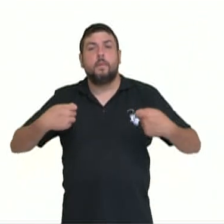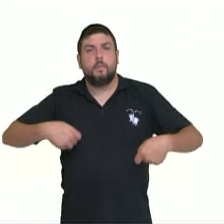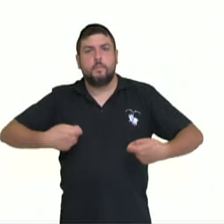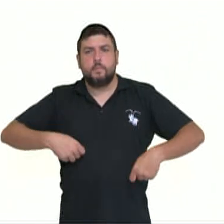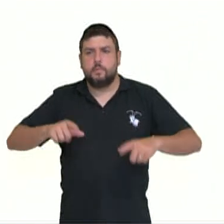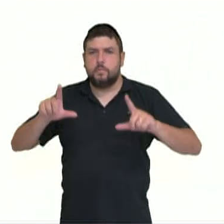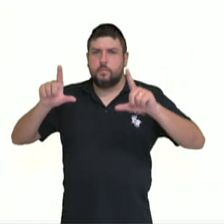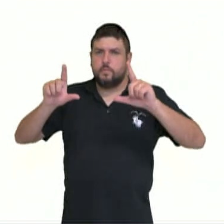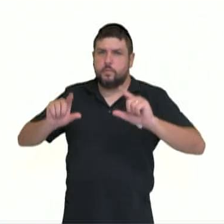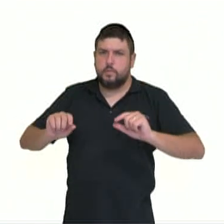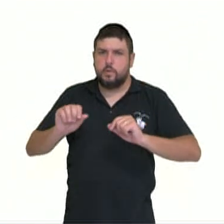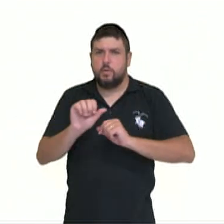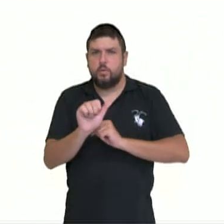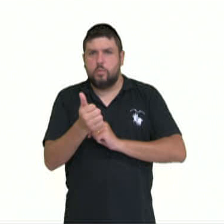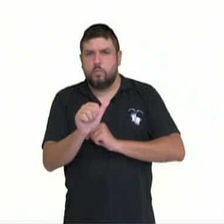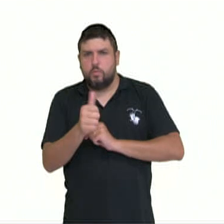reduzir